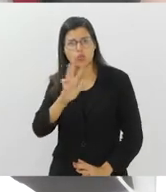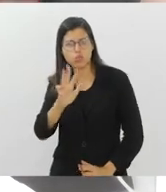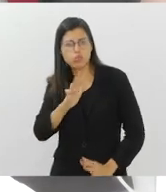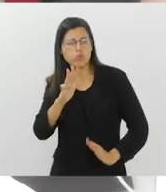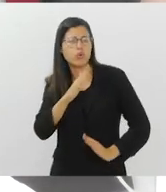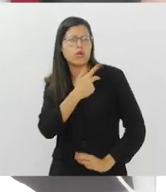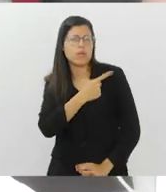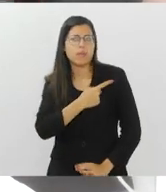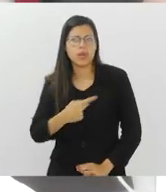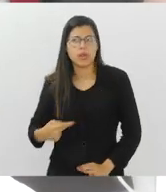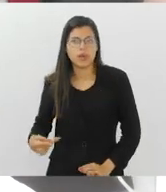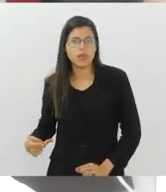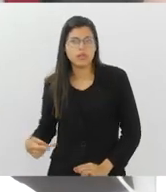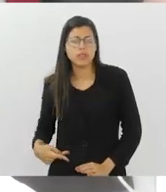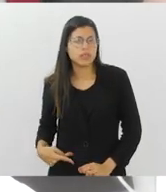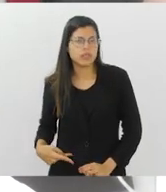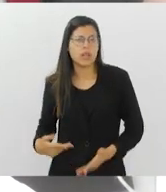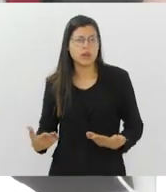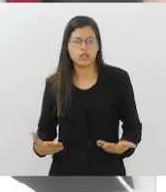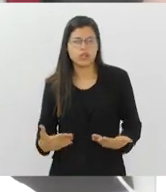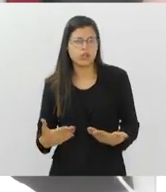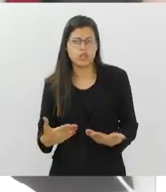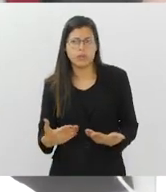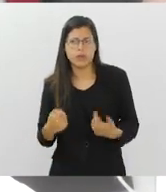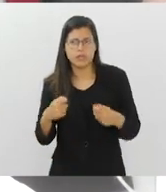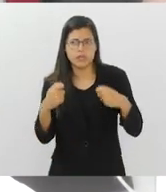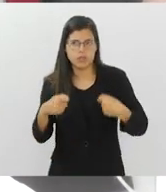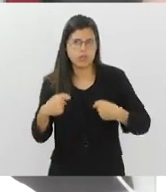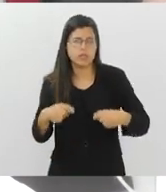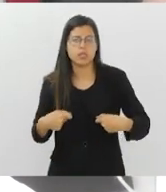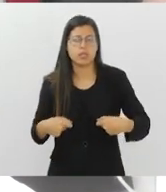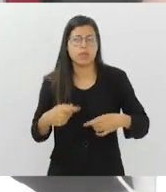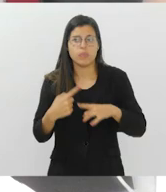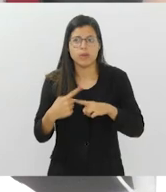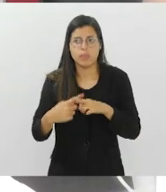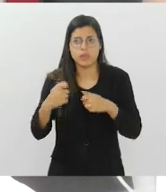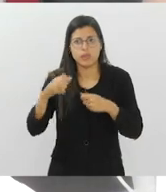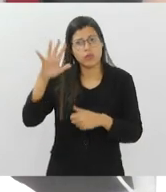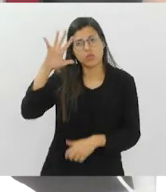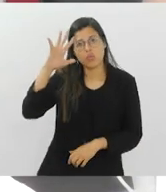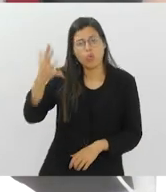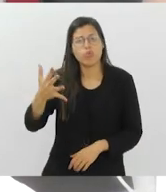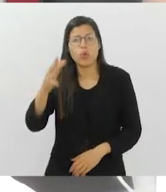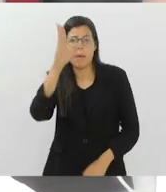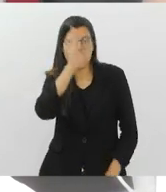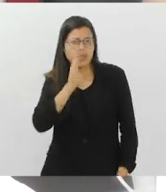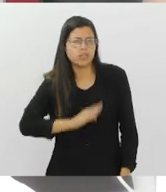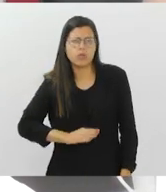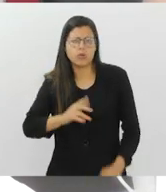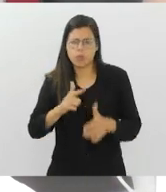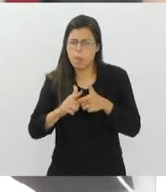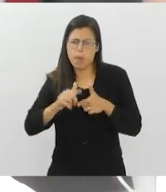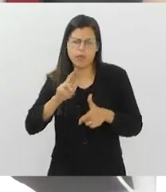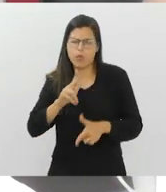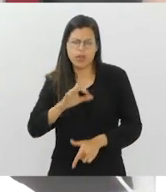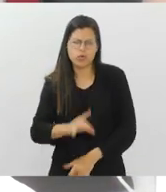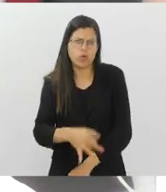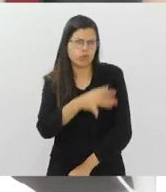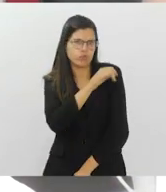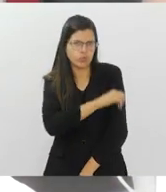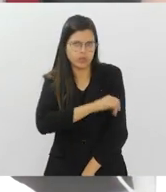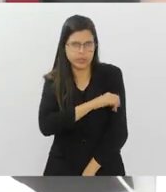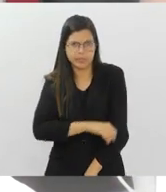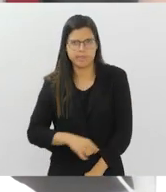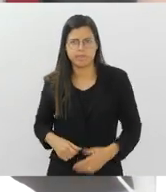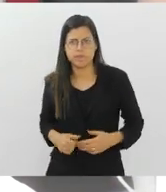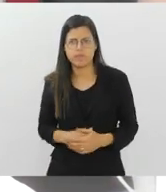um ponto de caminho de solução para o Brasil, porque eu sei que esse problema não é só do Rio. Eu sei que o problema não é só. Agora,